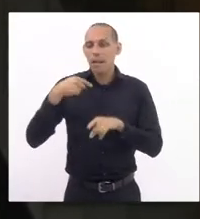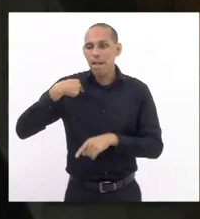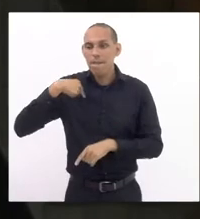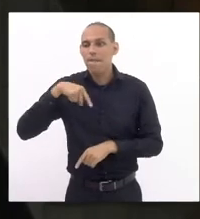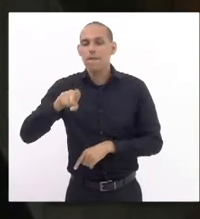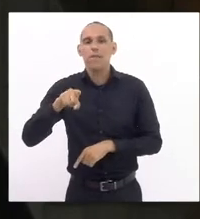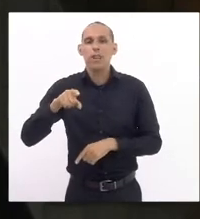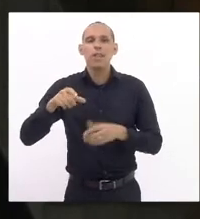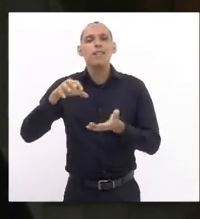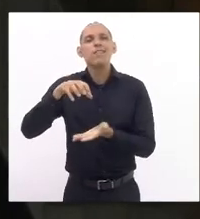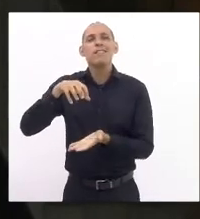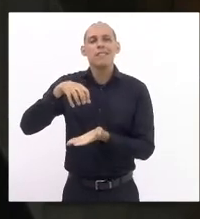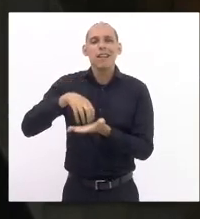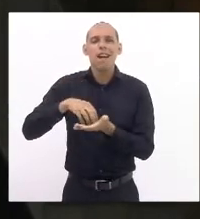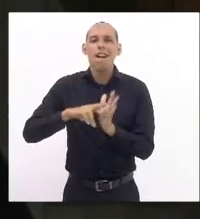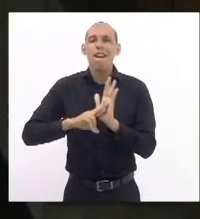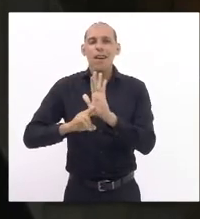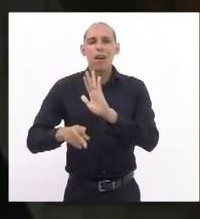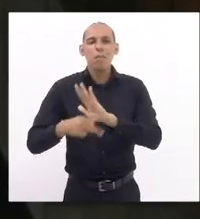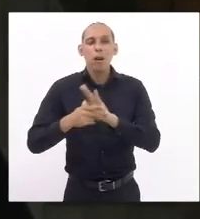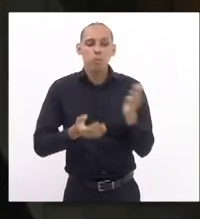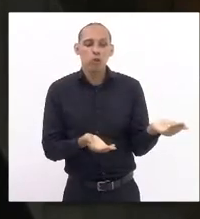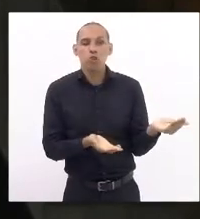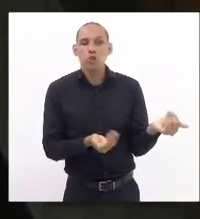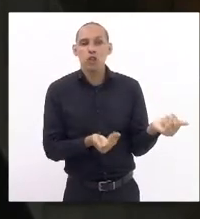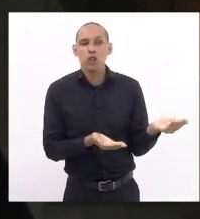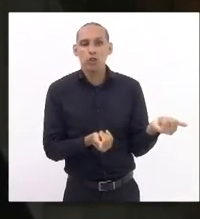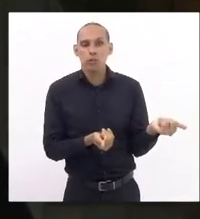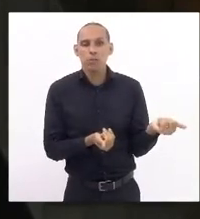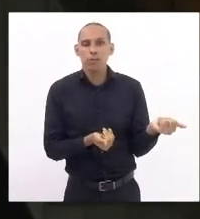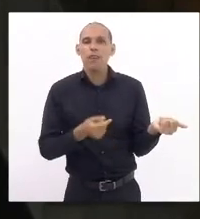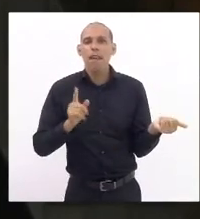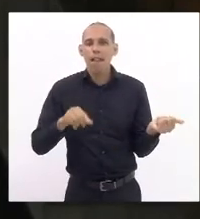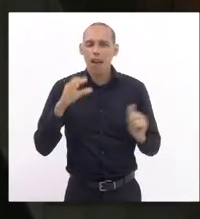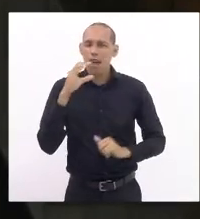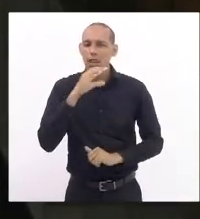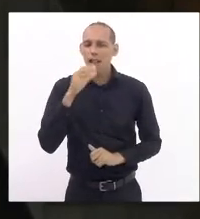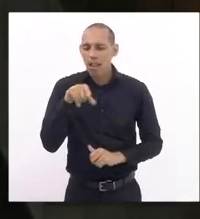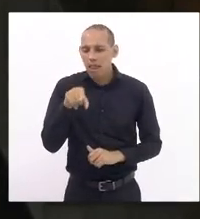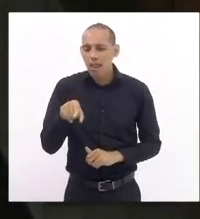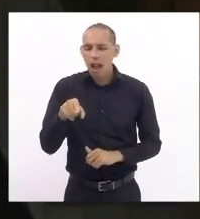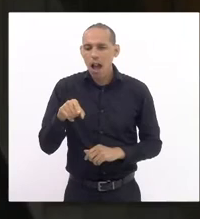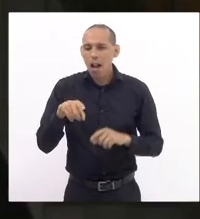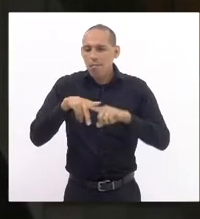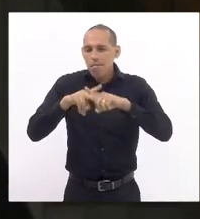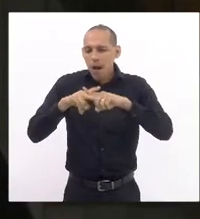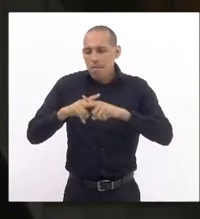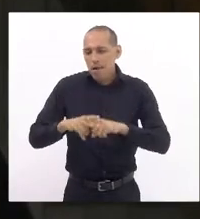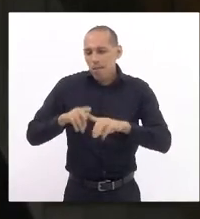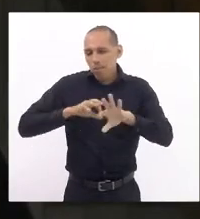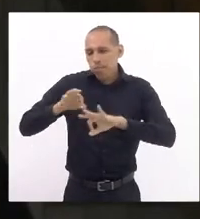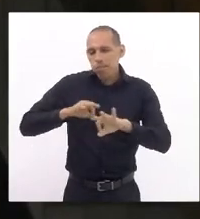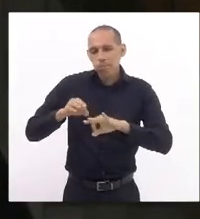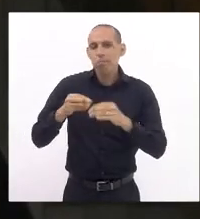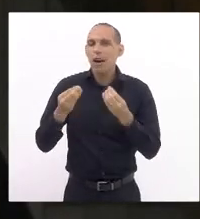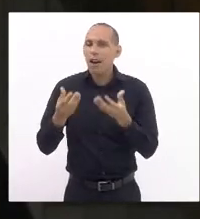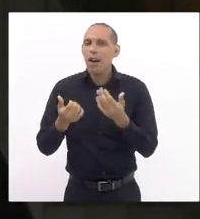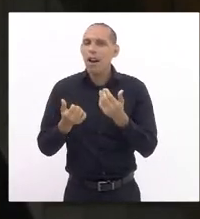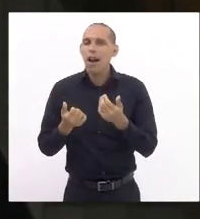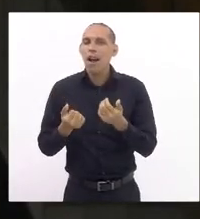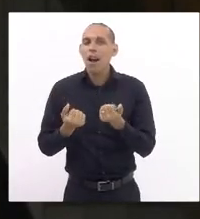Referência da Juventude, que estava sendo emergencialmente reestruturado para funcionar também como ponto de